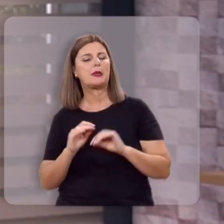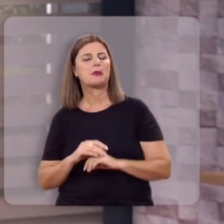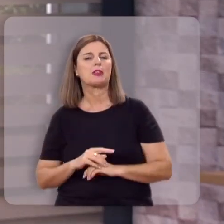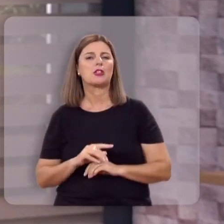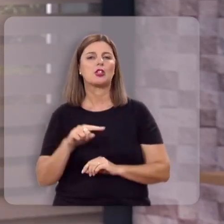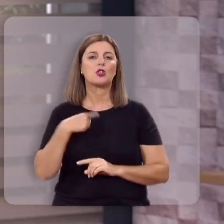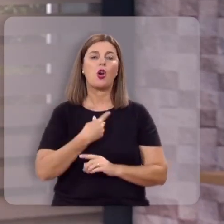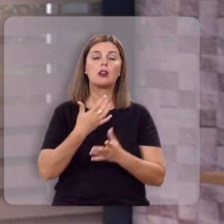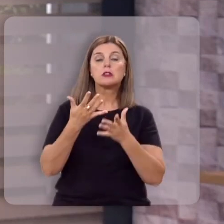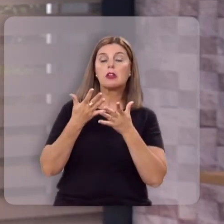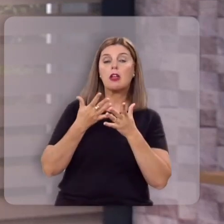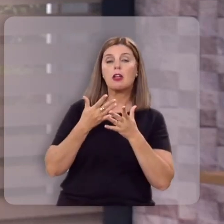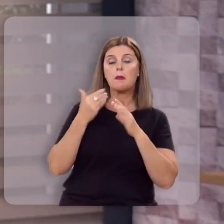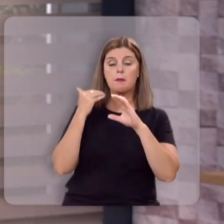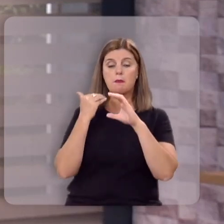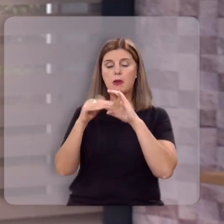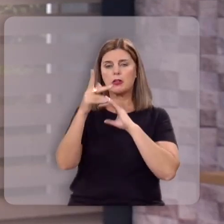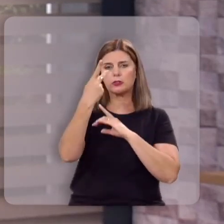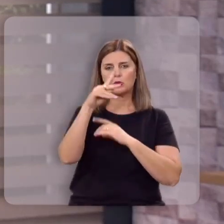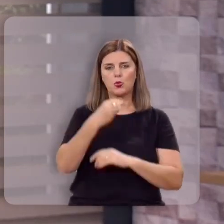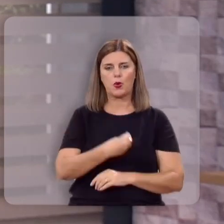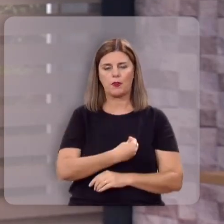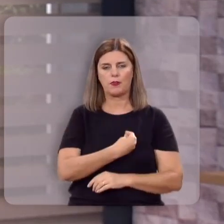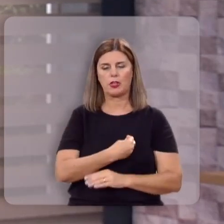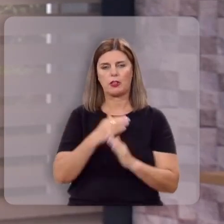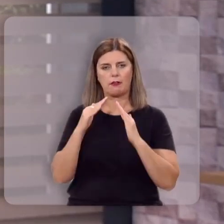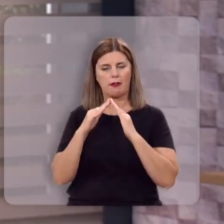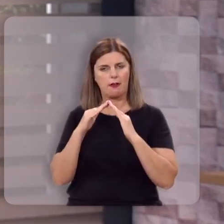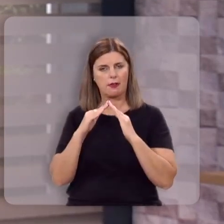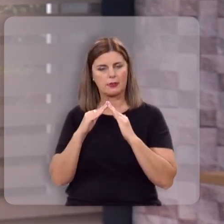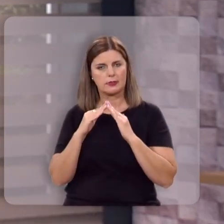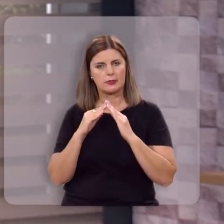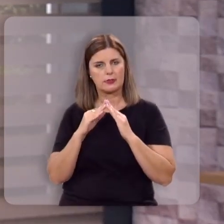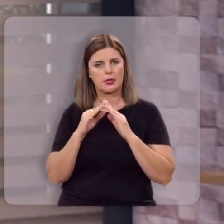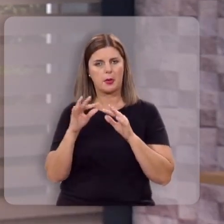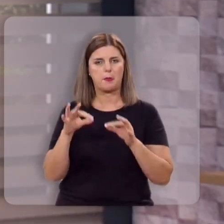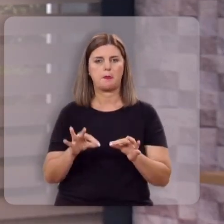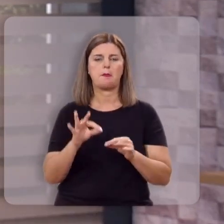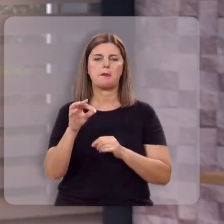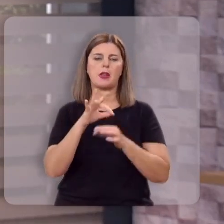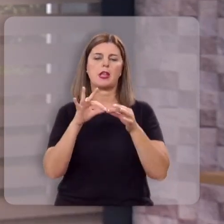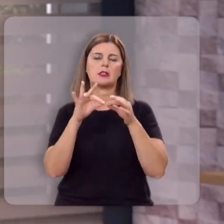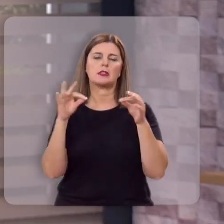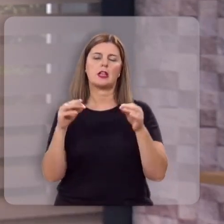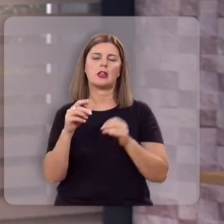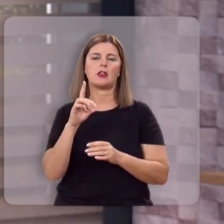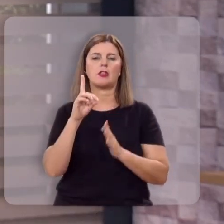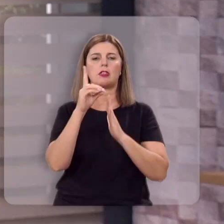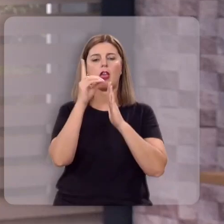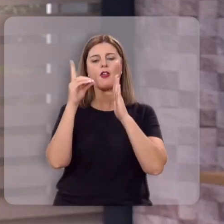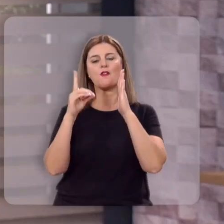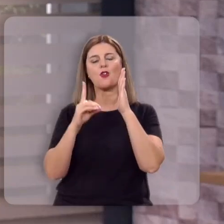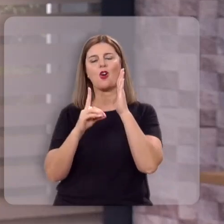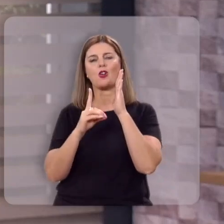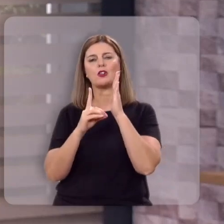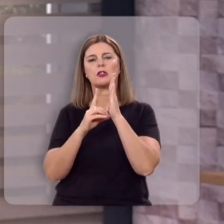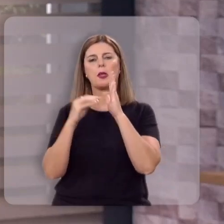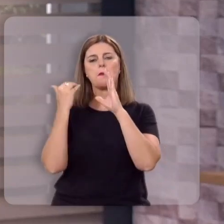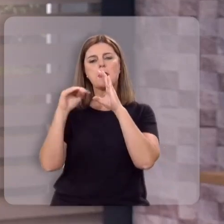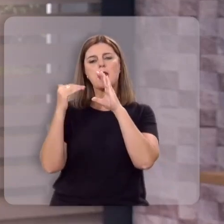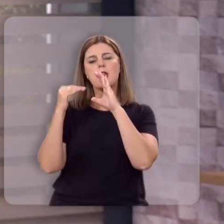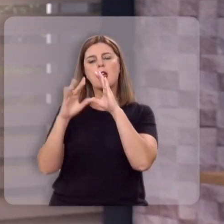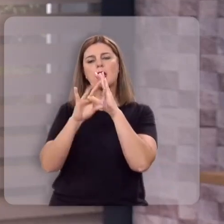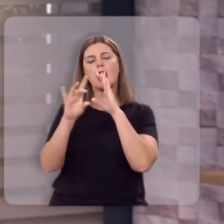simples. Nós gostaríamos de enviar para você, na sua casa, esse presente, um devocionário com mensagens